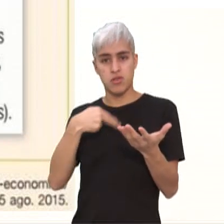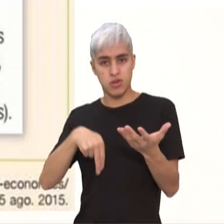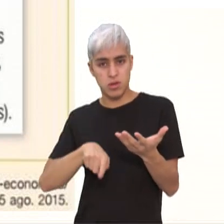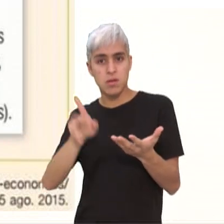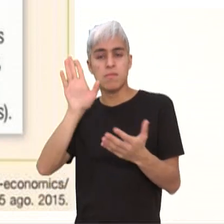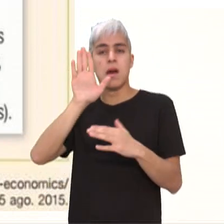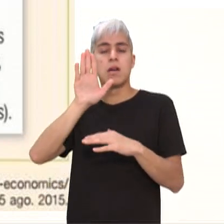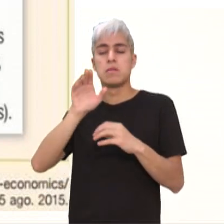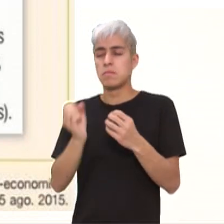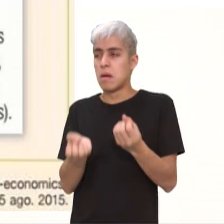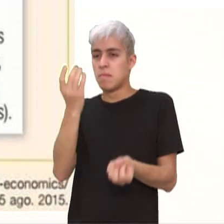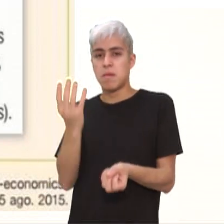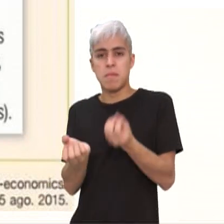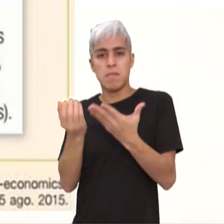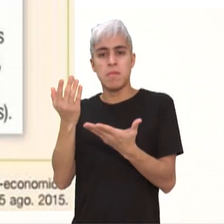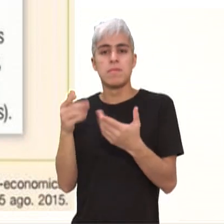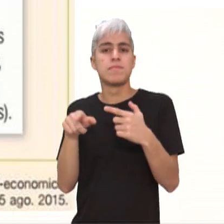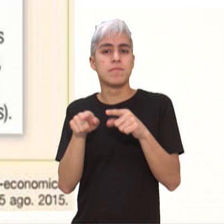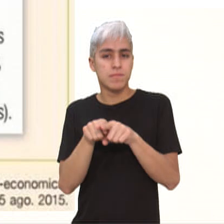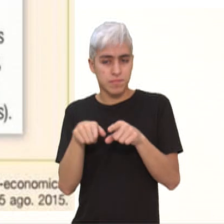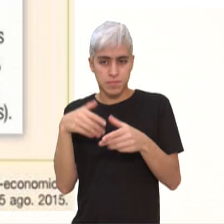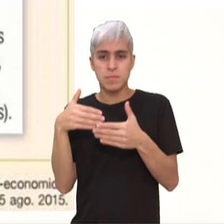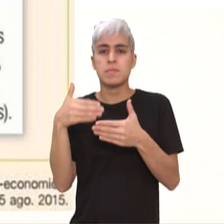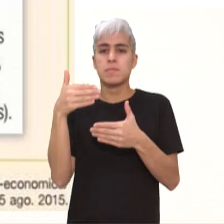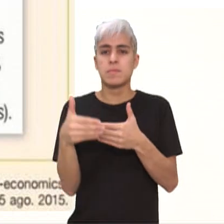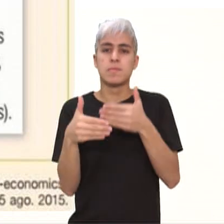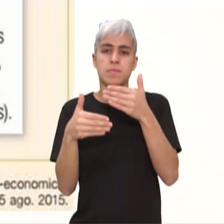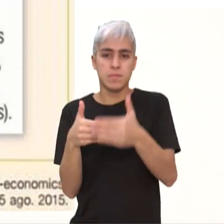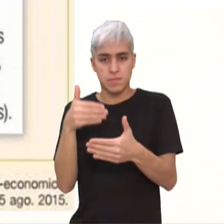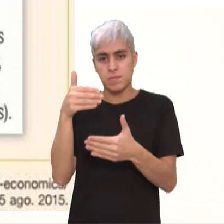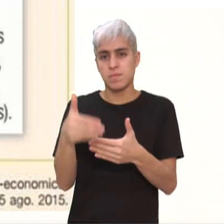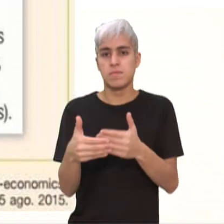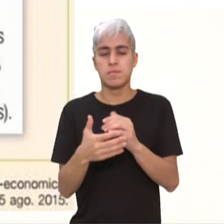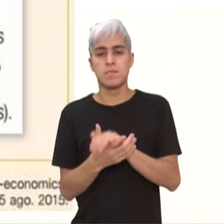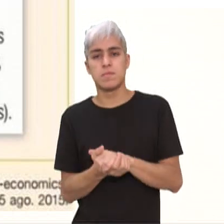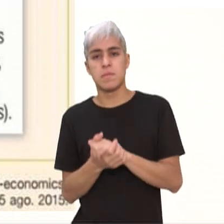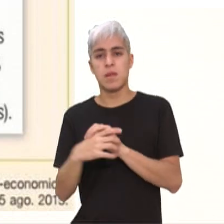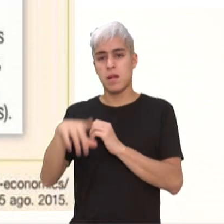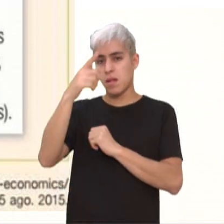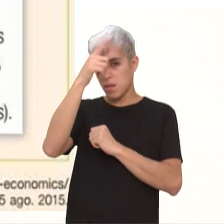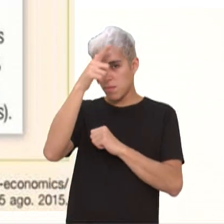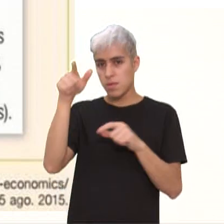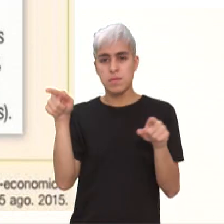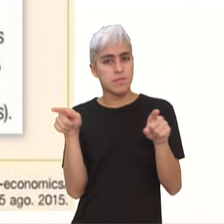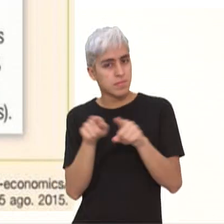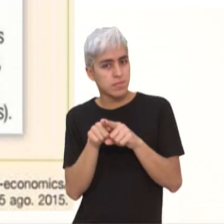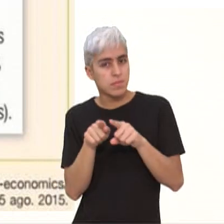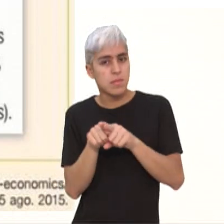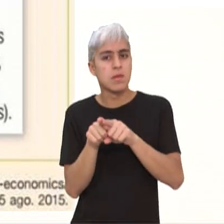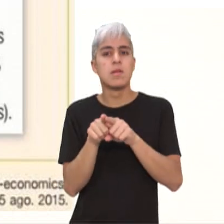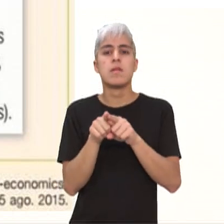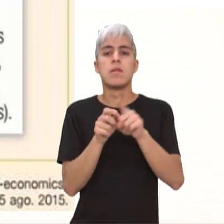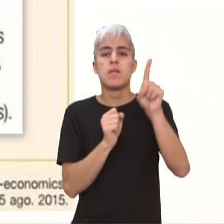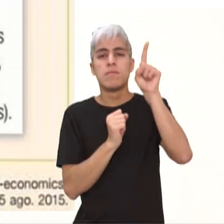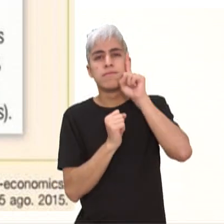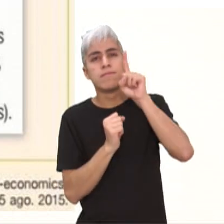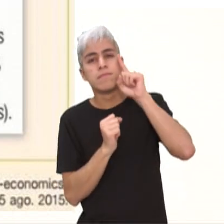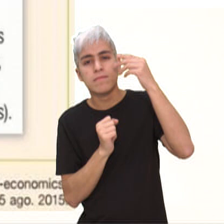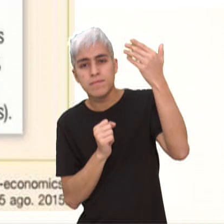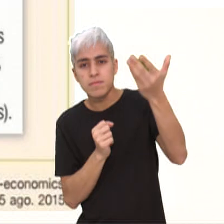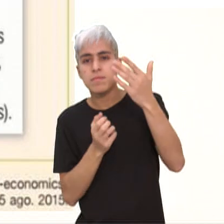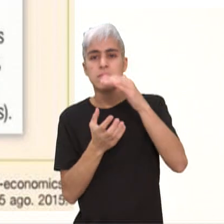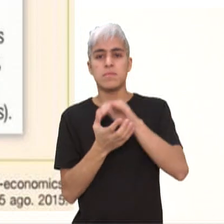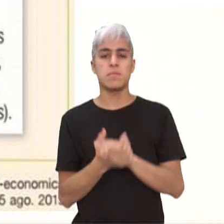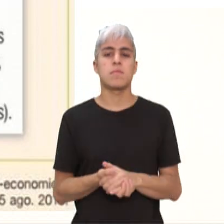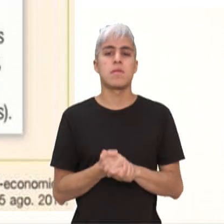carvão, e sucessivamente assim a Alemanha, depois os Estados Unidos,